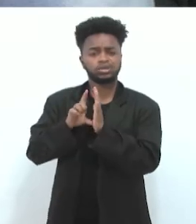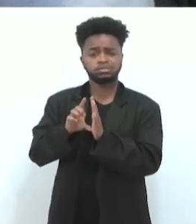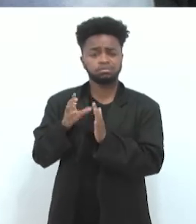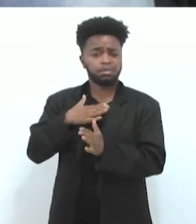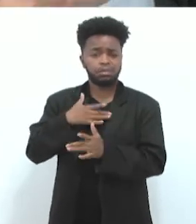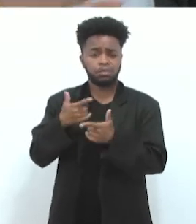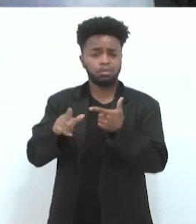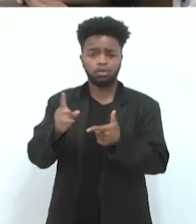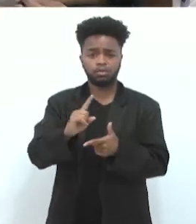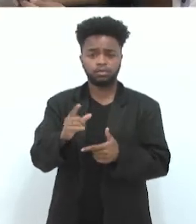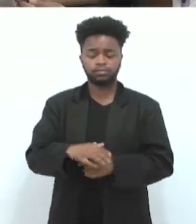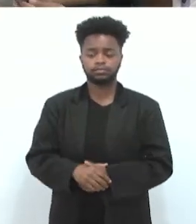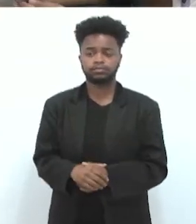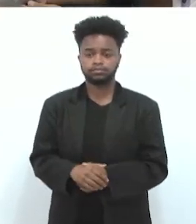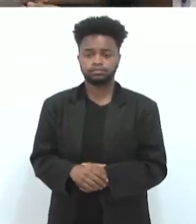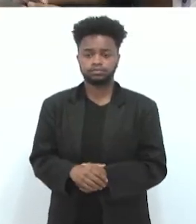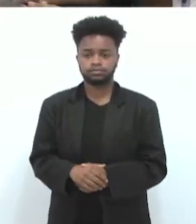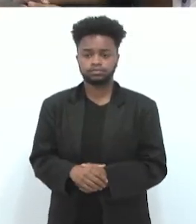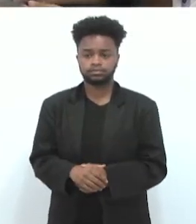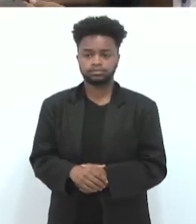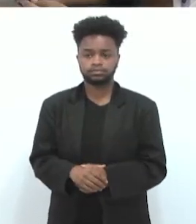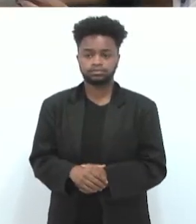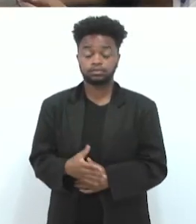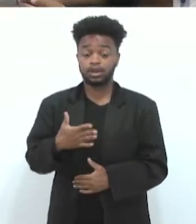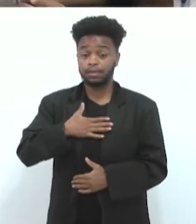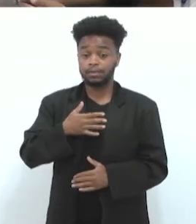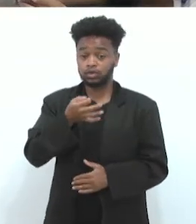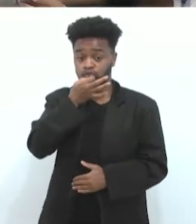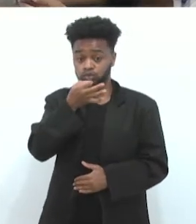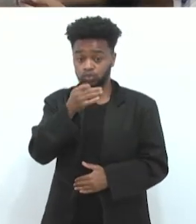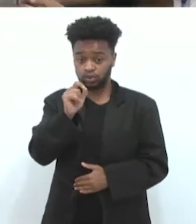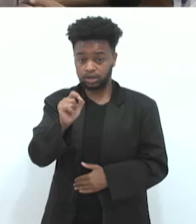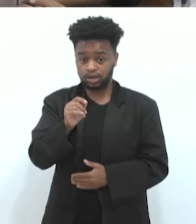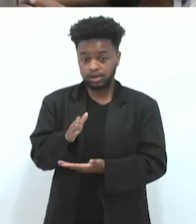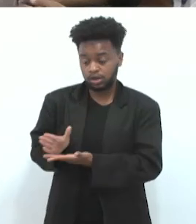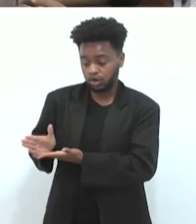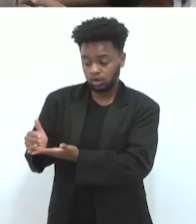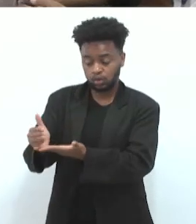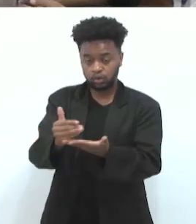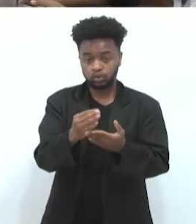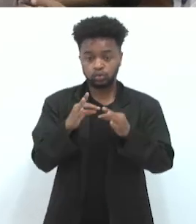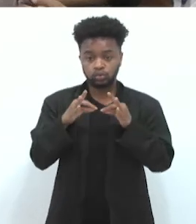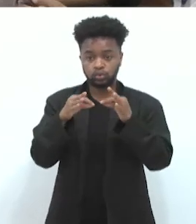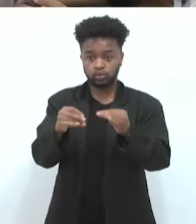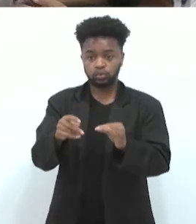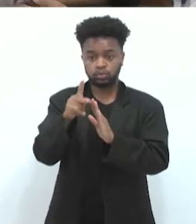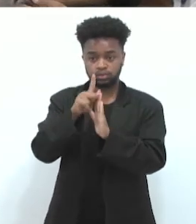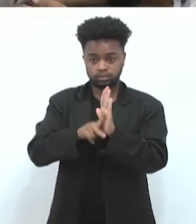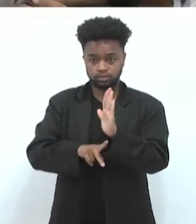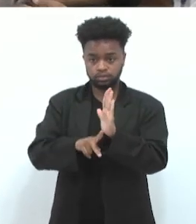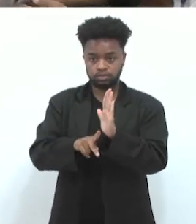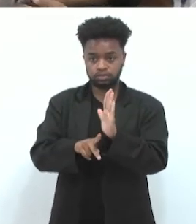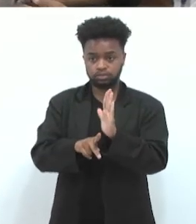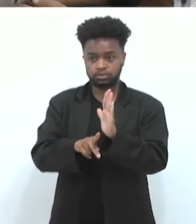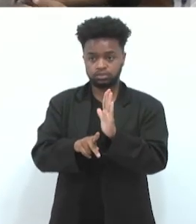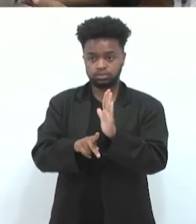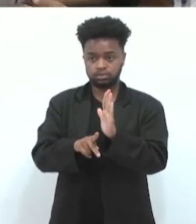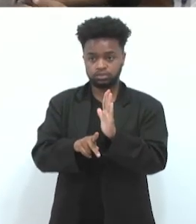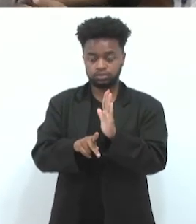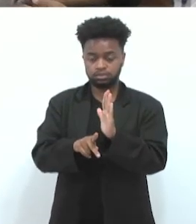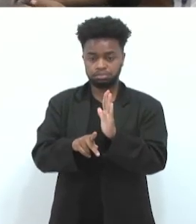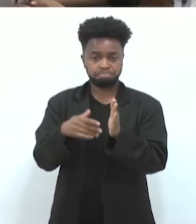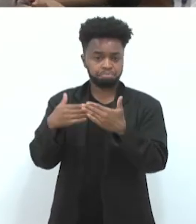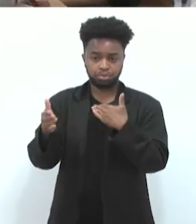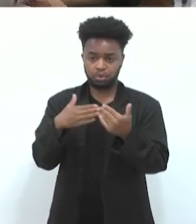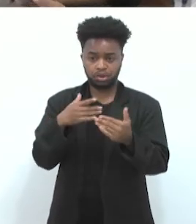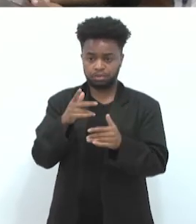problema acho nenhum. que a sugestão, então, faça um exercício de fazer um apanhado de todos os projetos que estejam tramitando Mas foi o que eu propus, para juntar tudo. sobre o tema, independente de qual